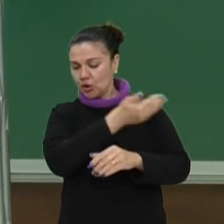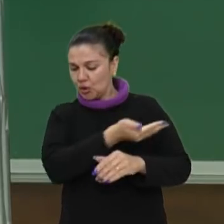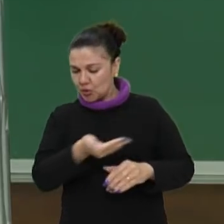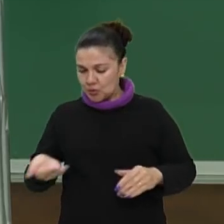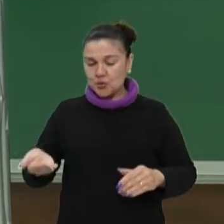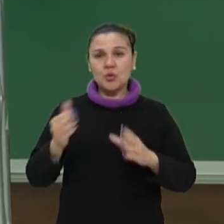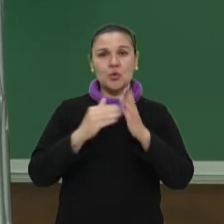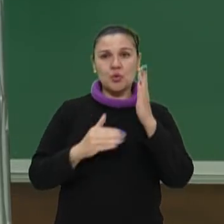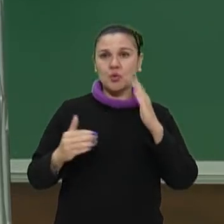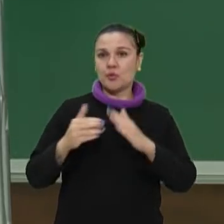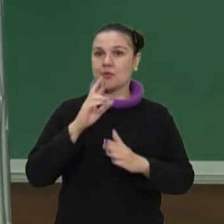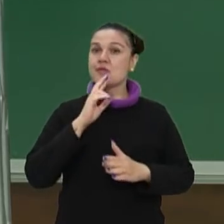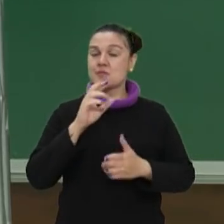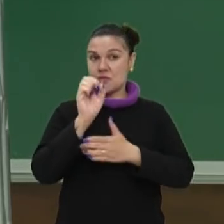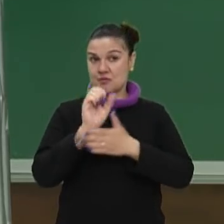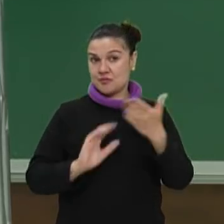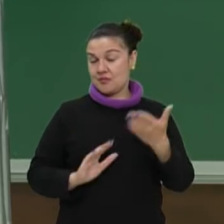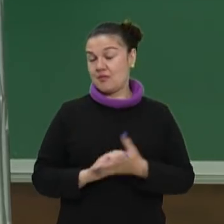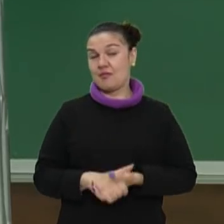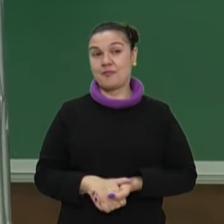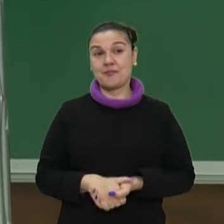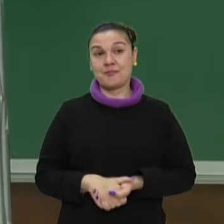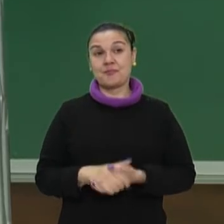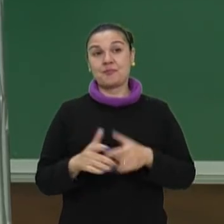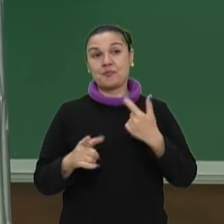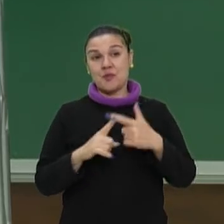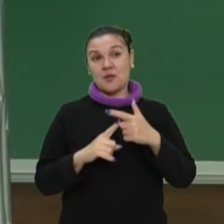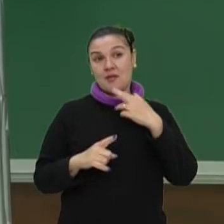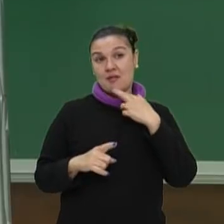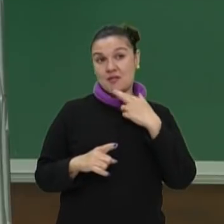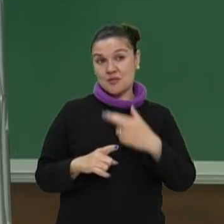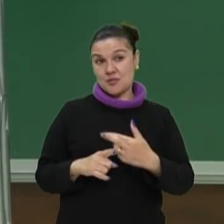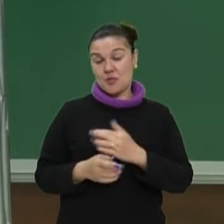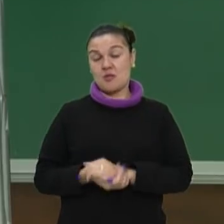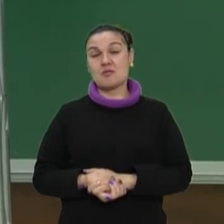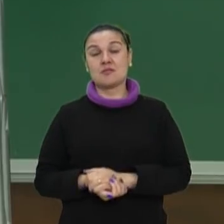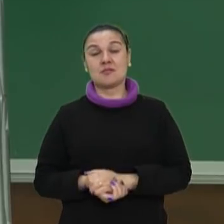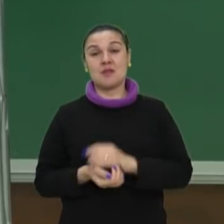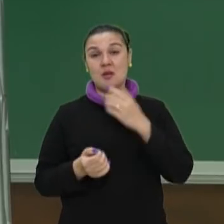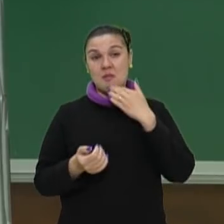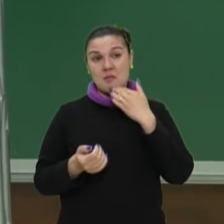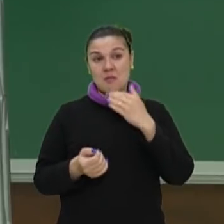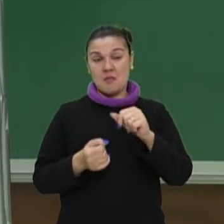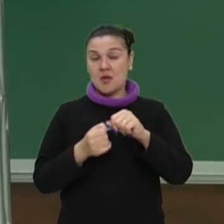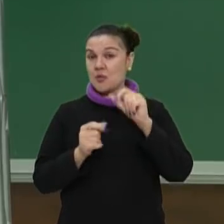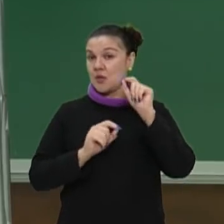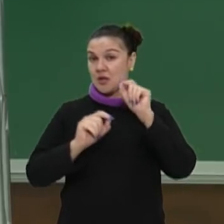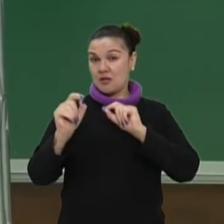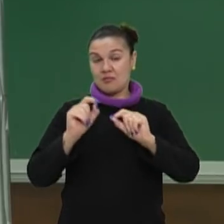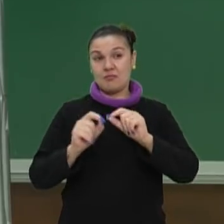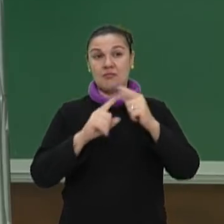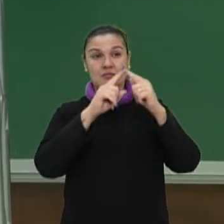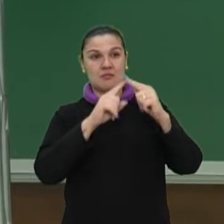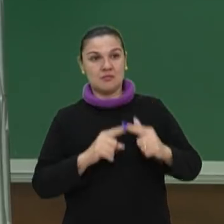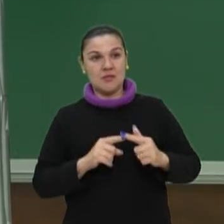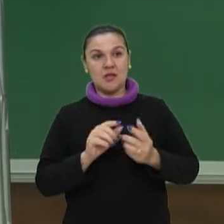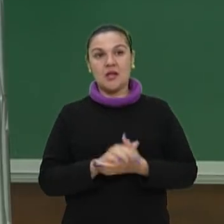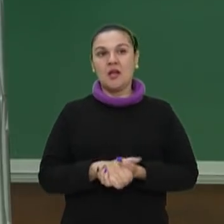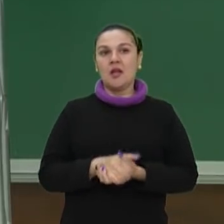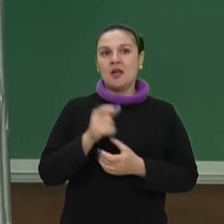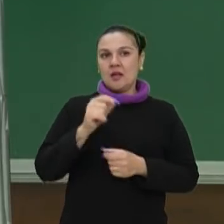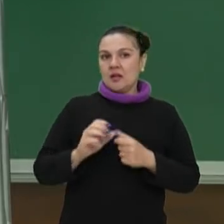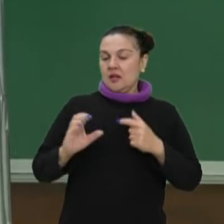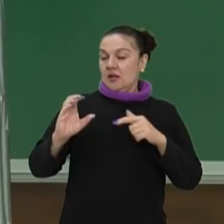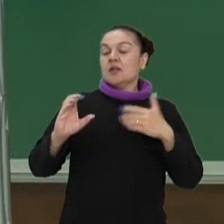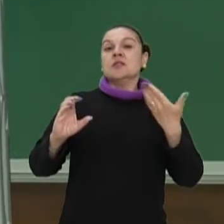né, a resposta do meu exercício, porque ele pede o produto, né, ó, determinar o produto das raízes, o produto é o C,